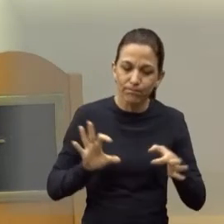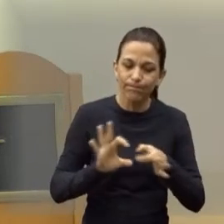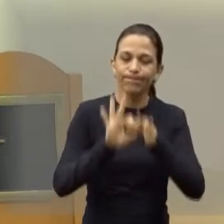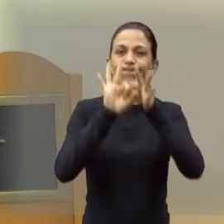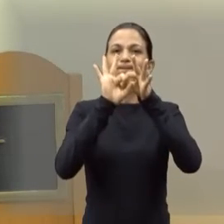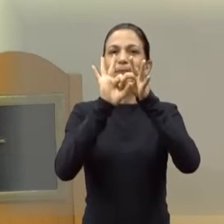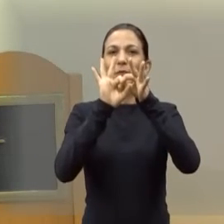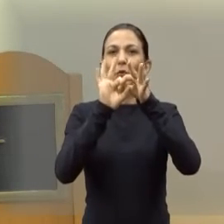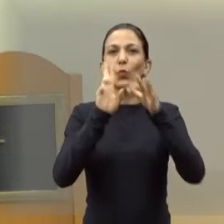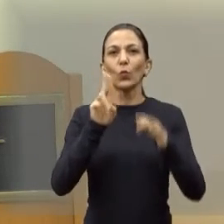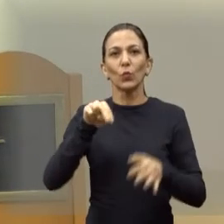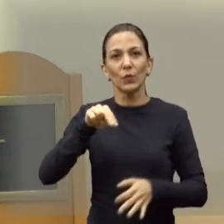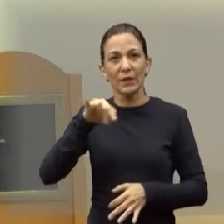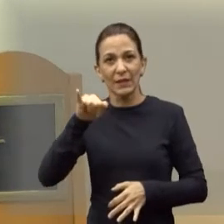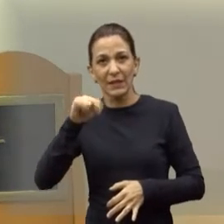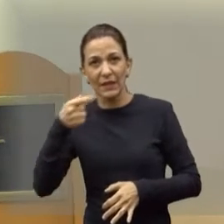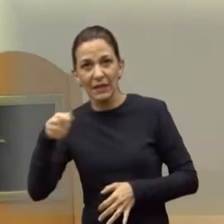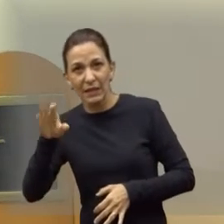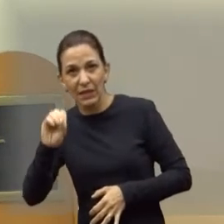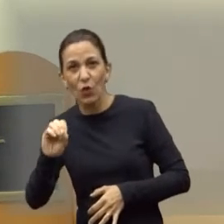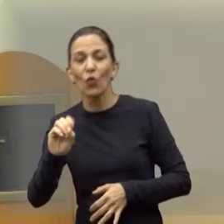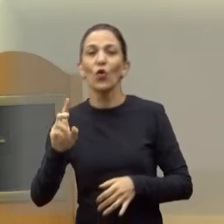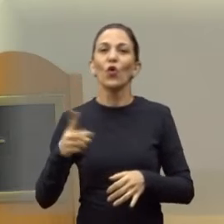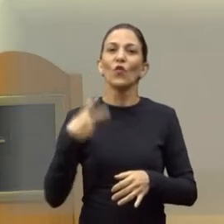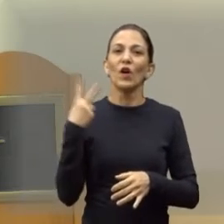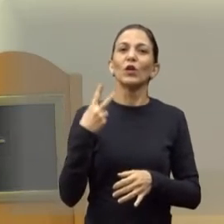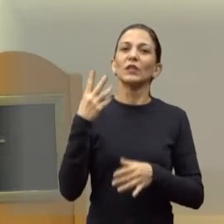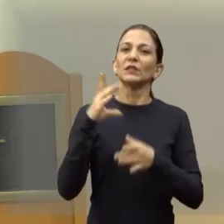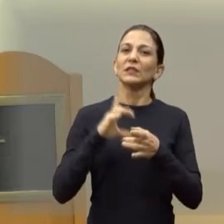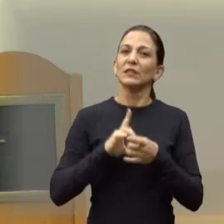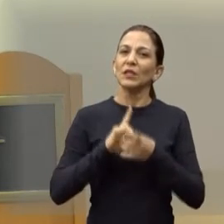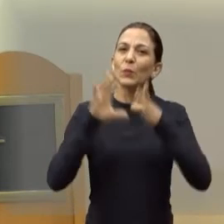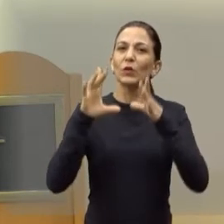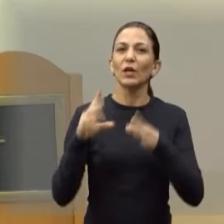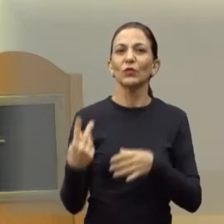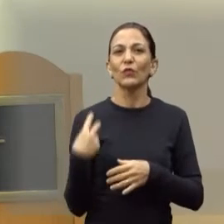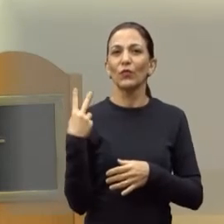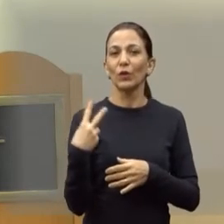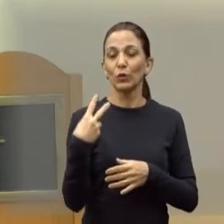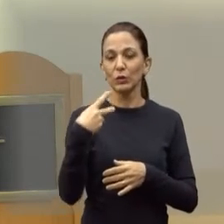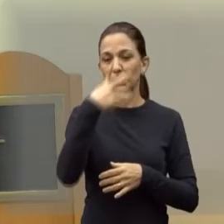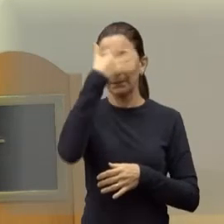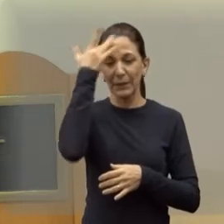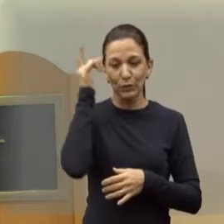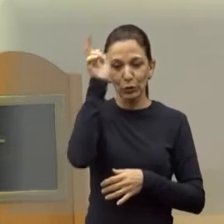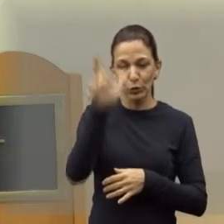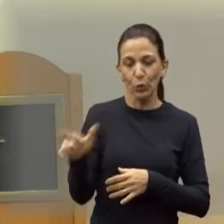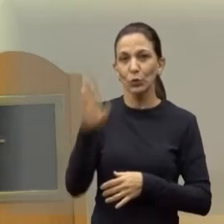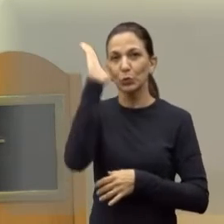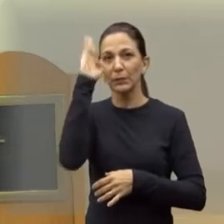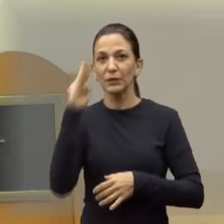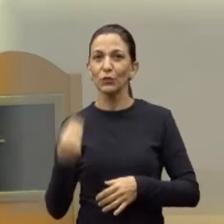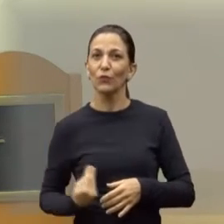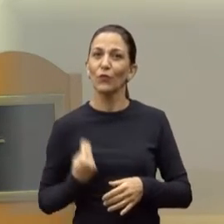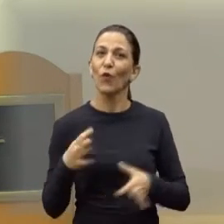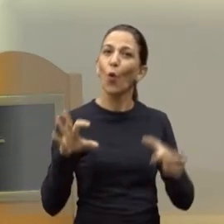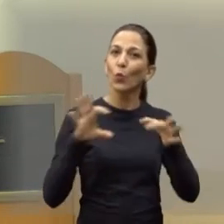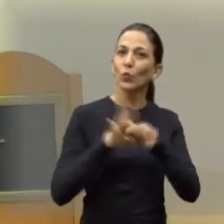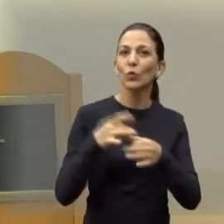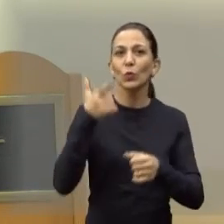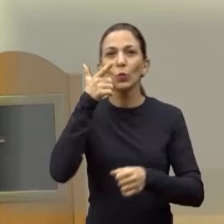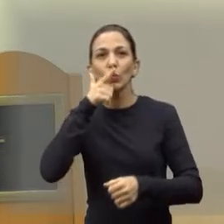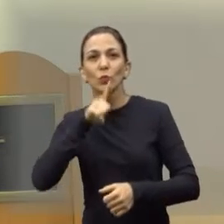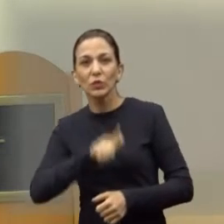união em torno de valores Democráticos união entre valores de brasileiros União que para que possamos